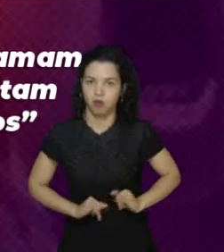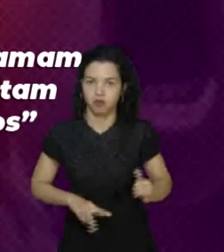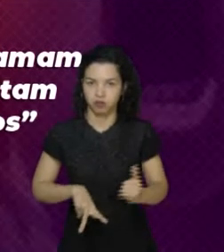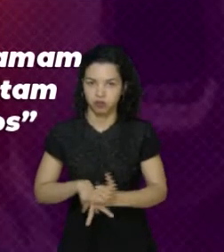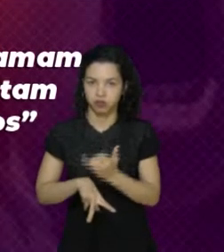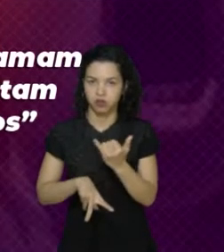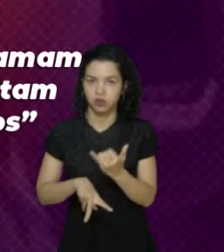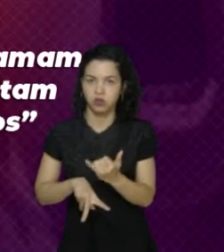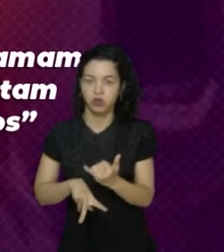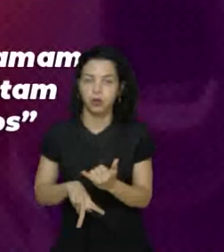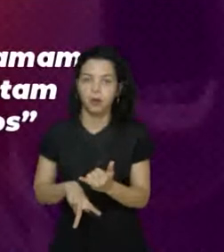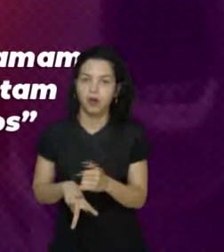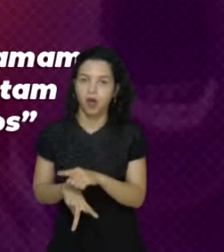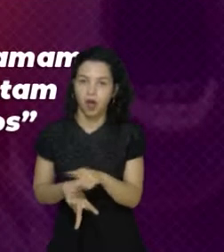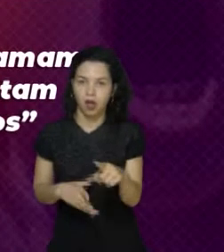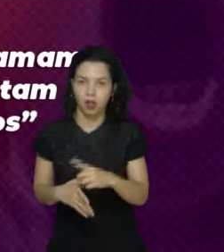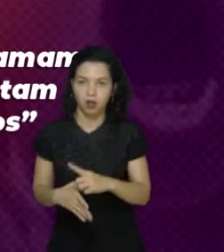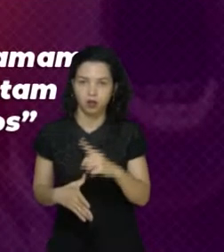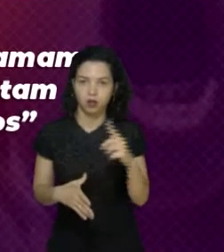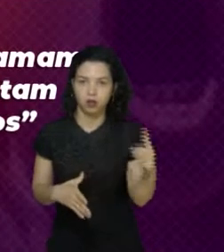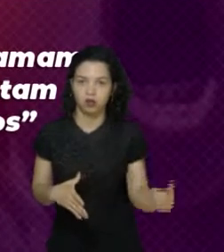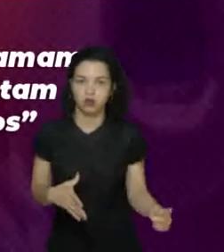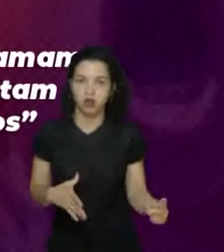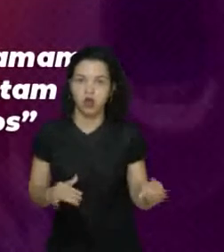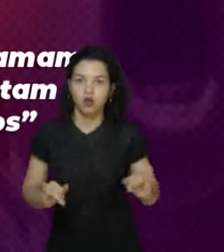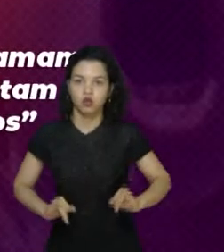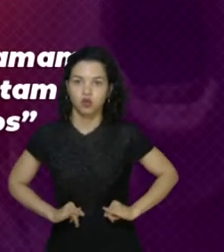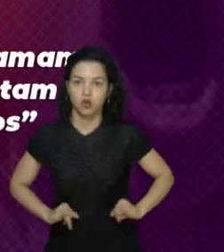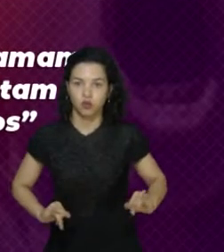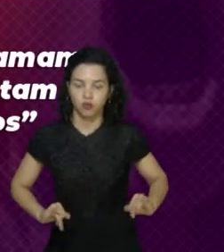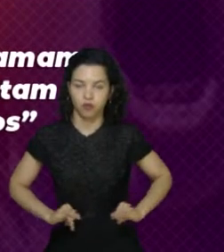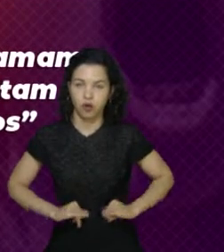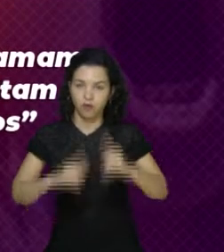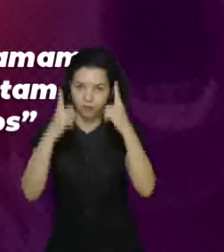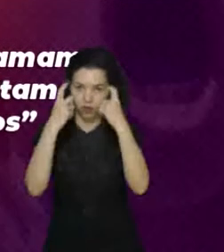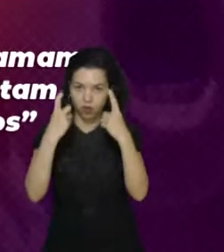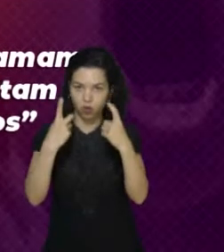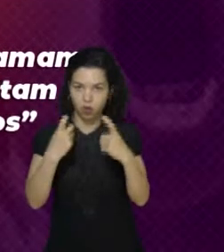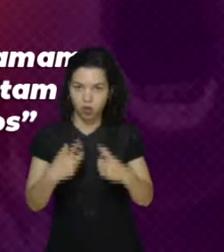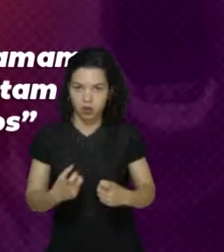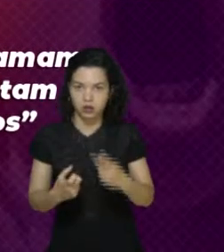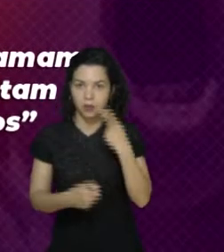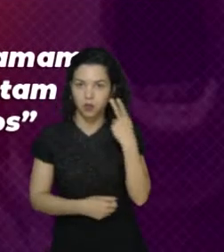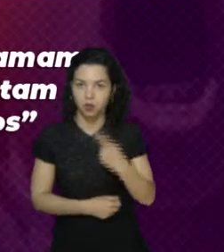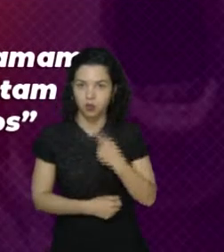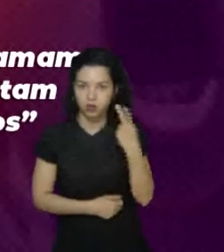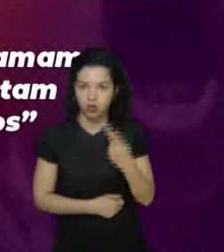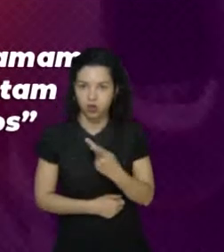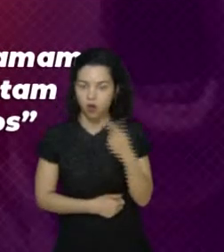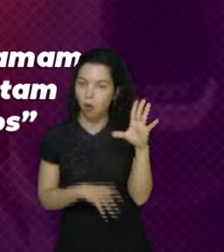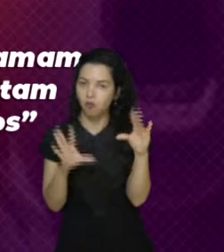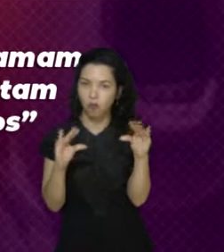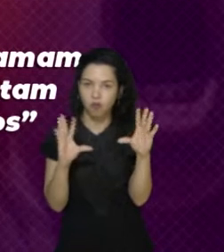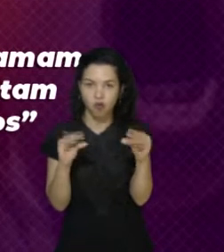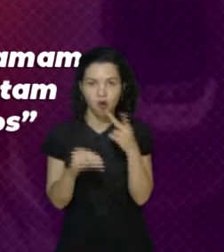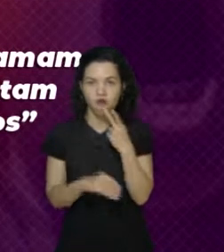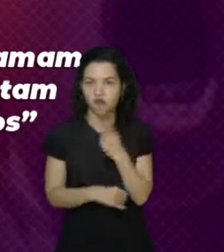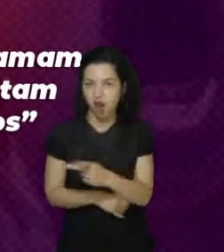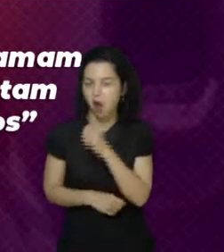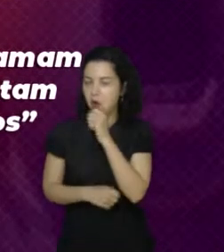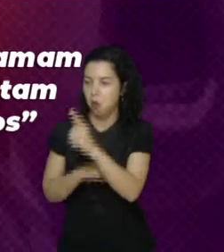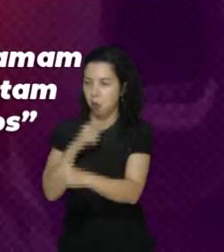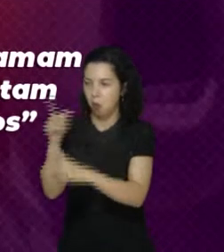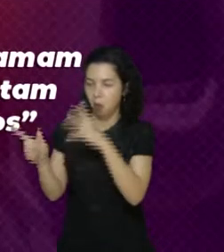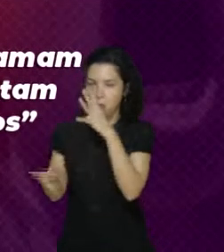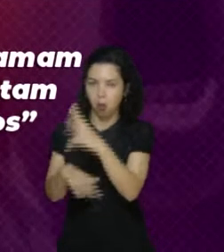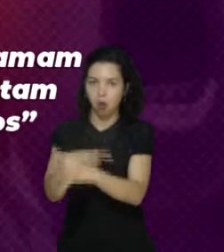do céu, ela está exilada, está sofrendo violência política. Oh, que fofa ela, chama todo mundo de esgoto, xinga 70%